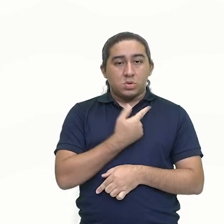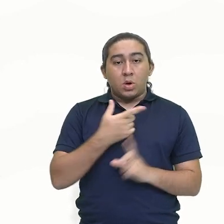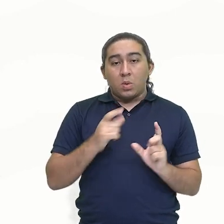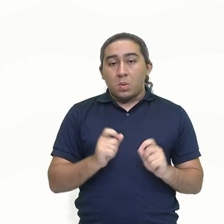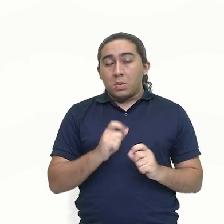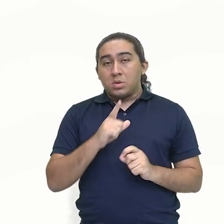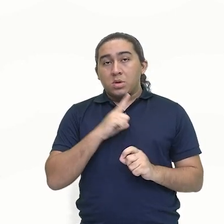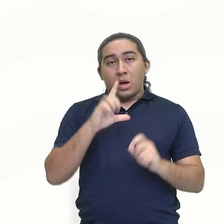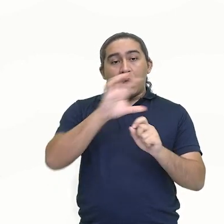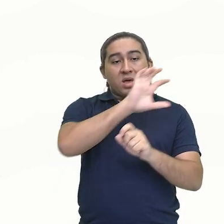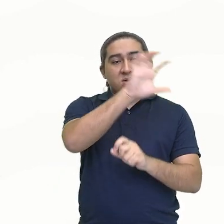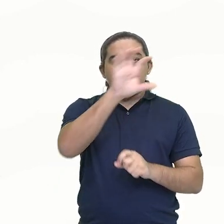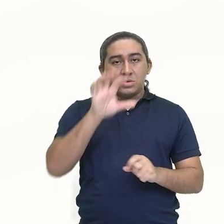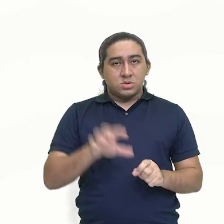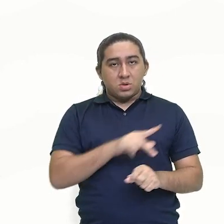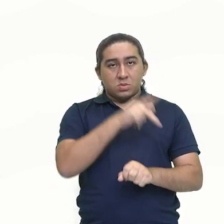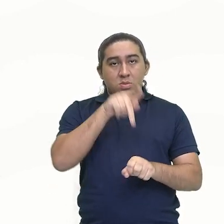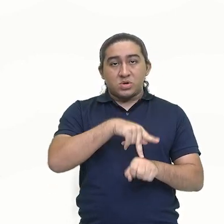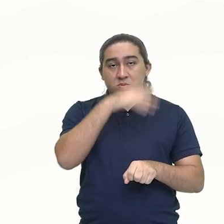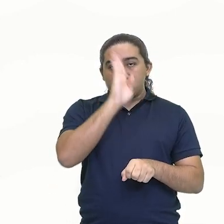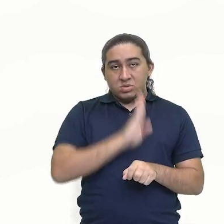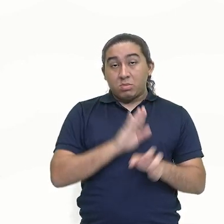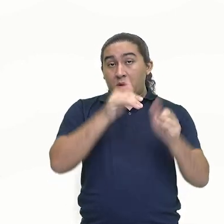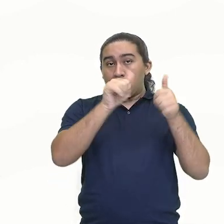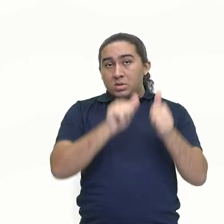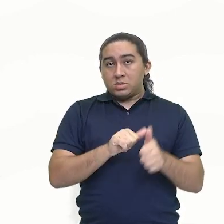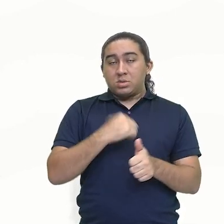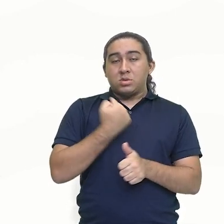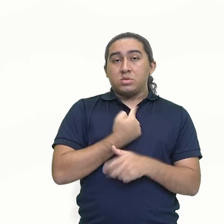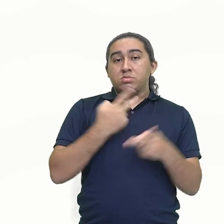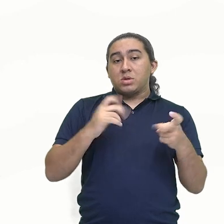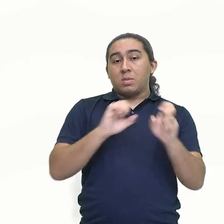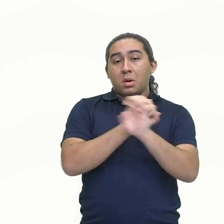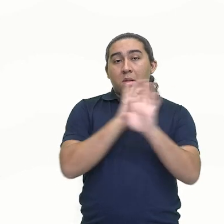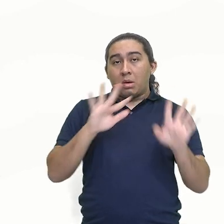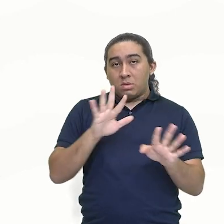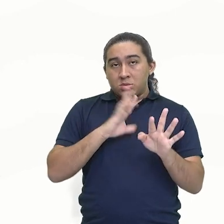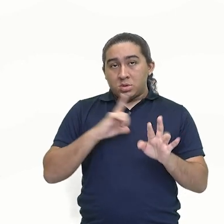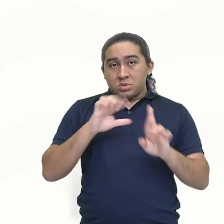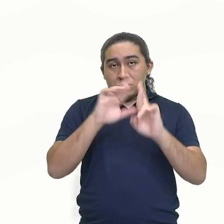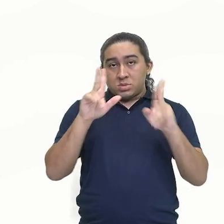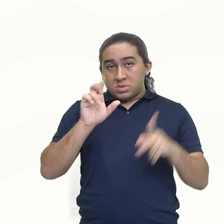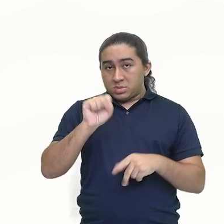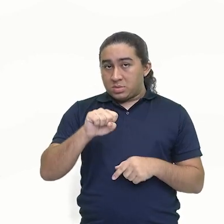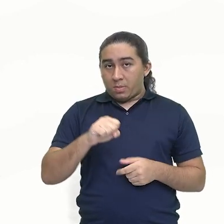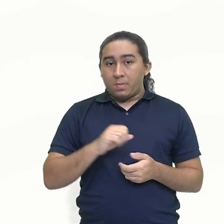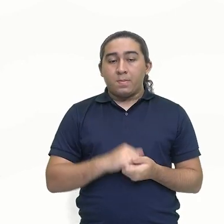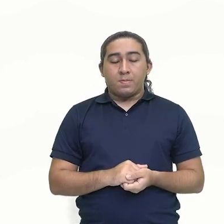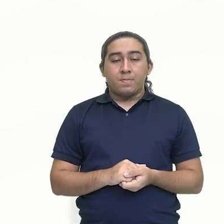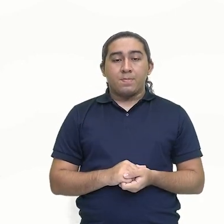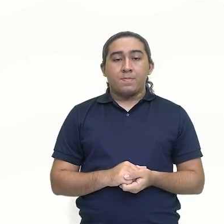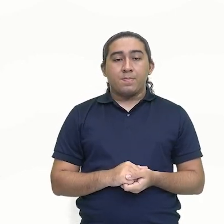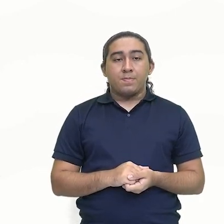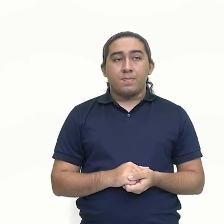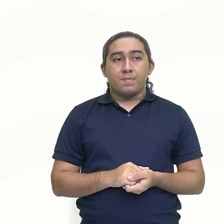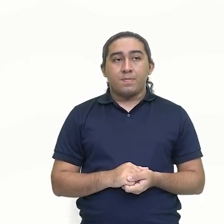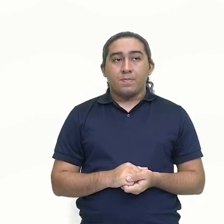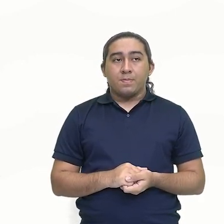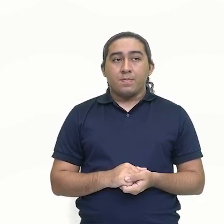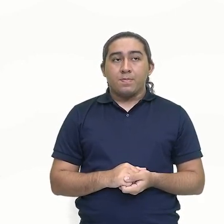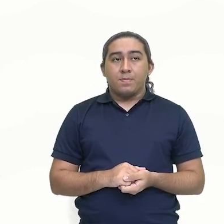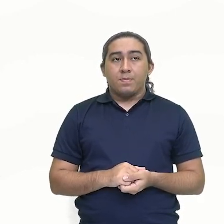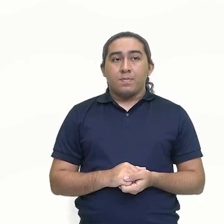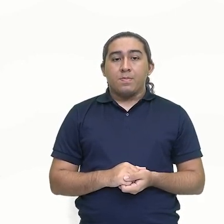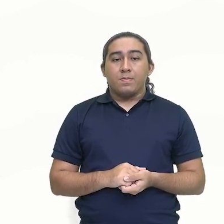por região do Brasil, a gente vai ver claramente que existem diferenças nas regiões do Brasil, né? Entre as regiões